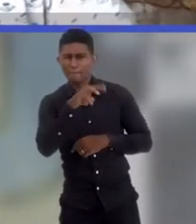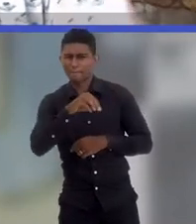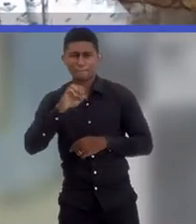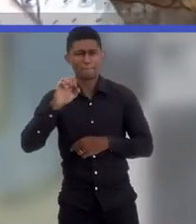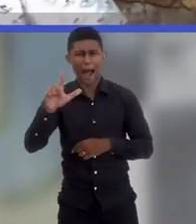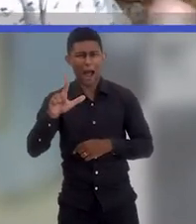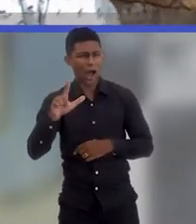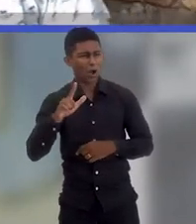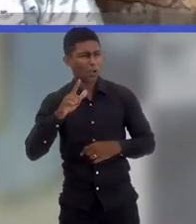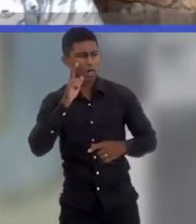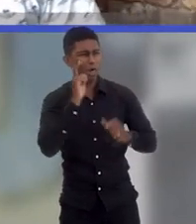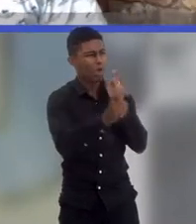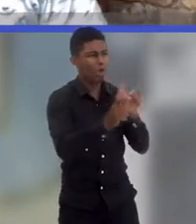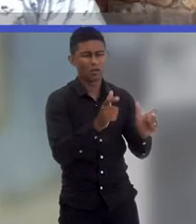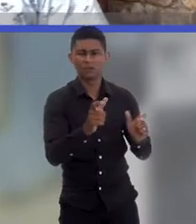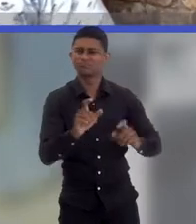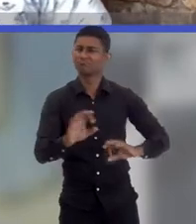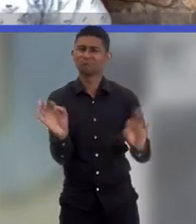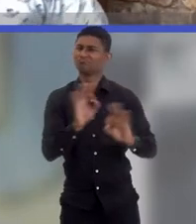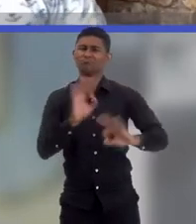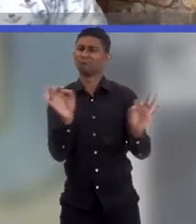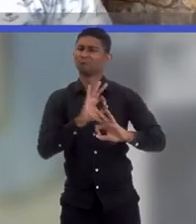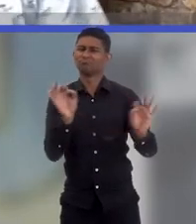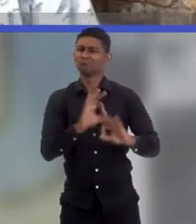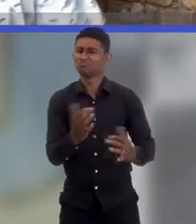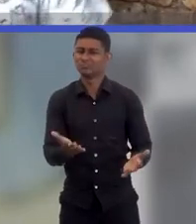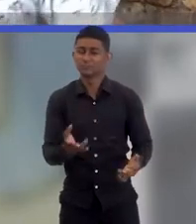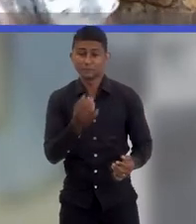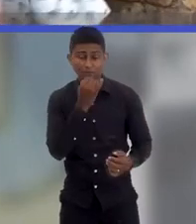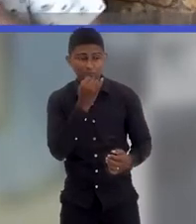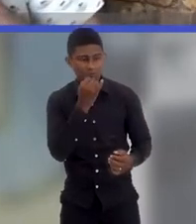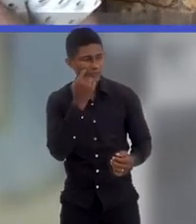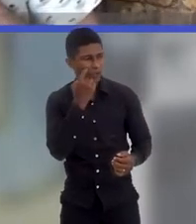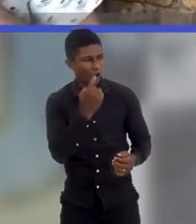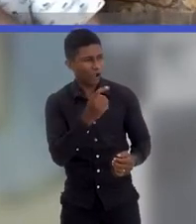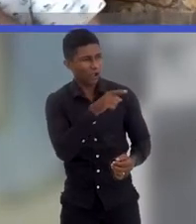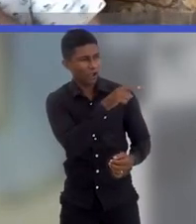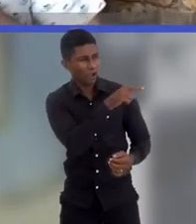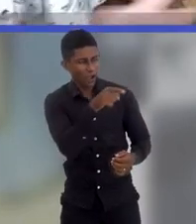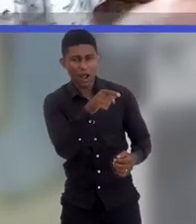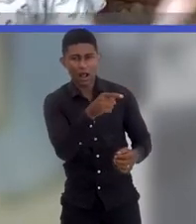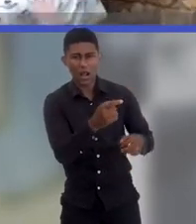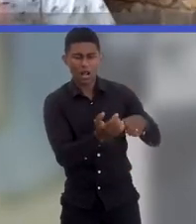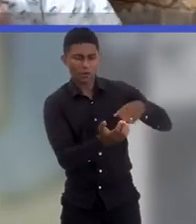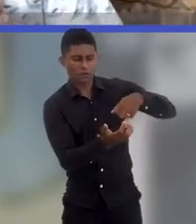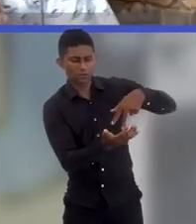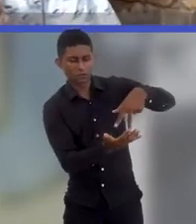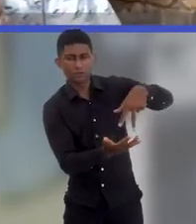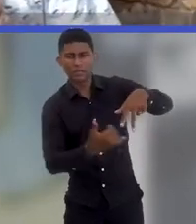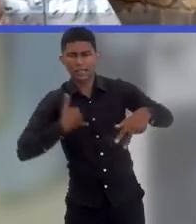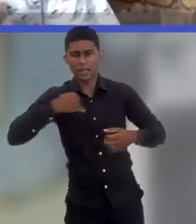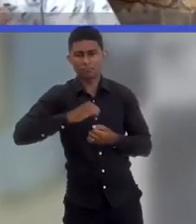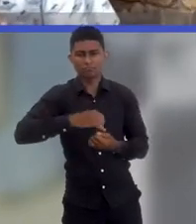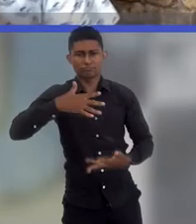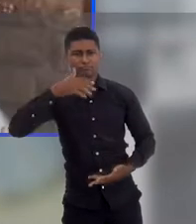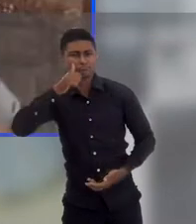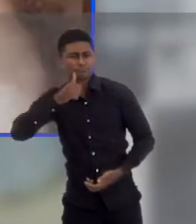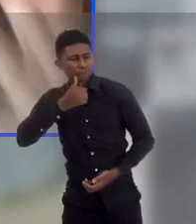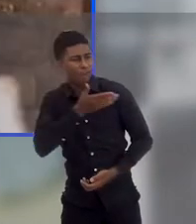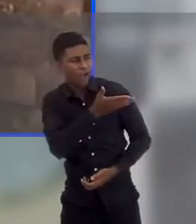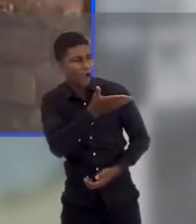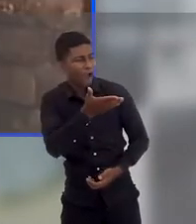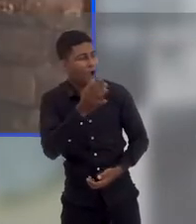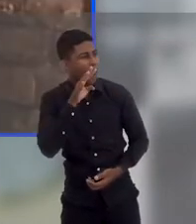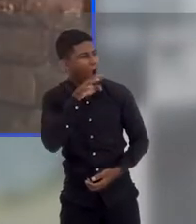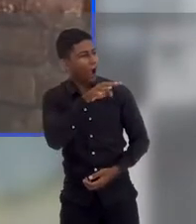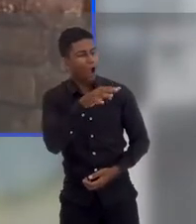do outro, tem admiração, né? Quando você olha uma baiana, por exemplo, você tem, são as mães do samba, né? Um coração. Então, o que